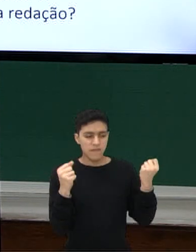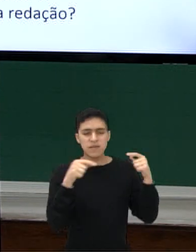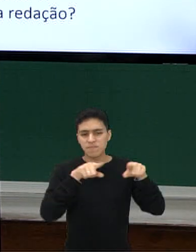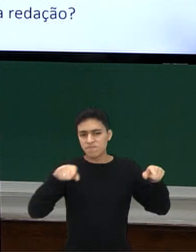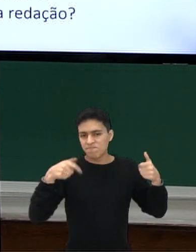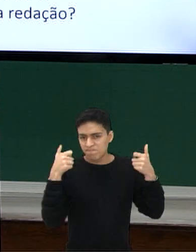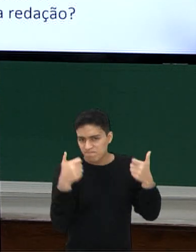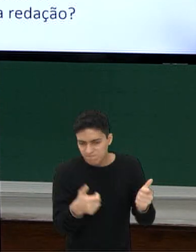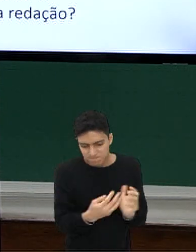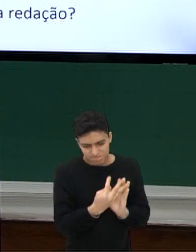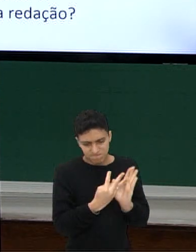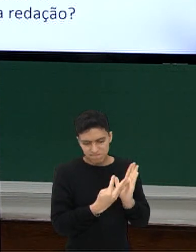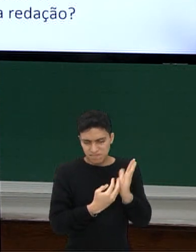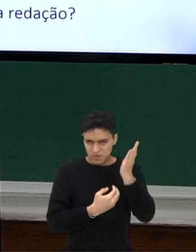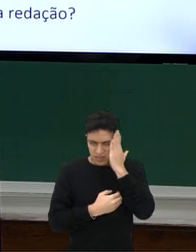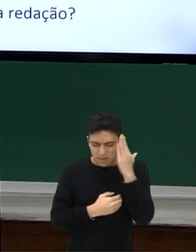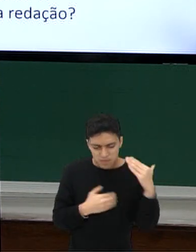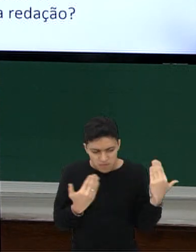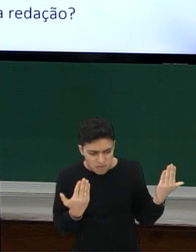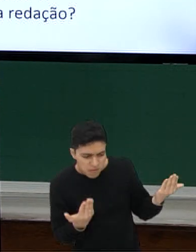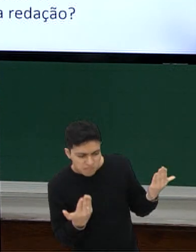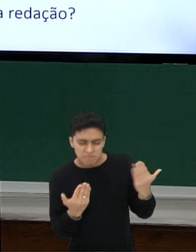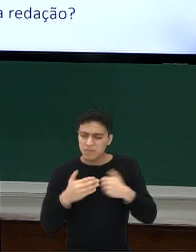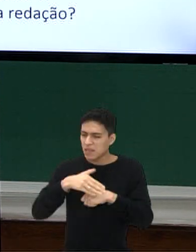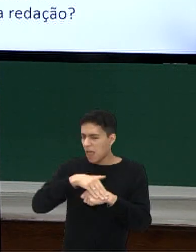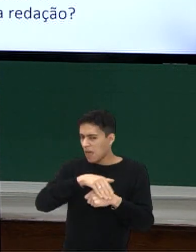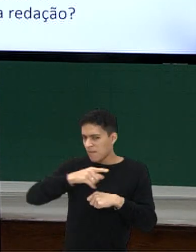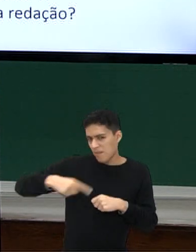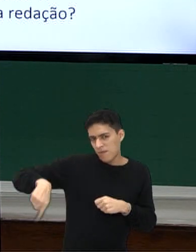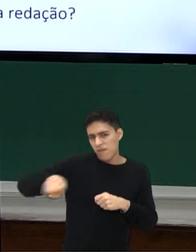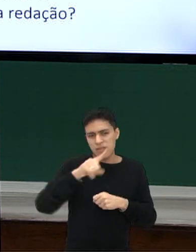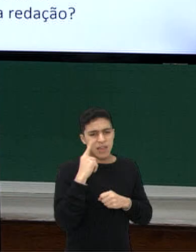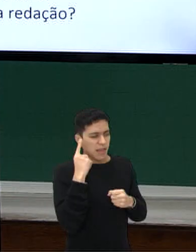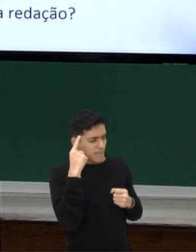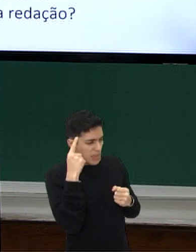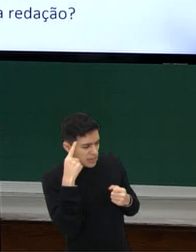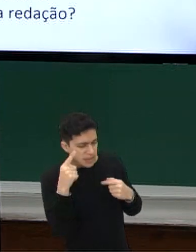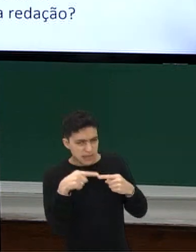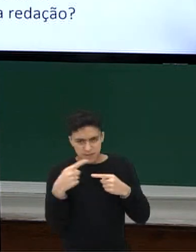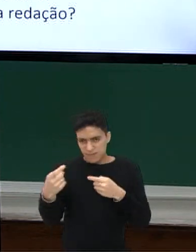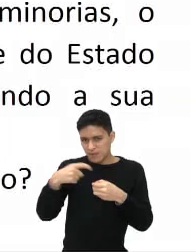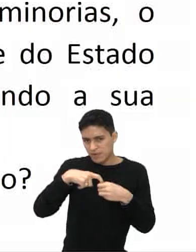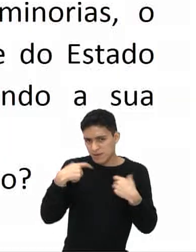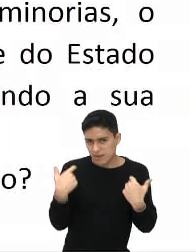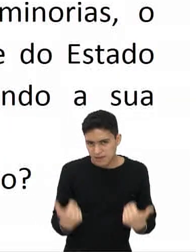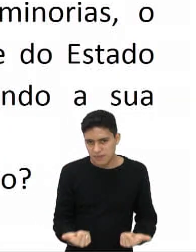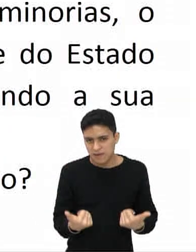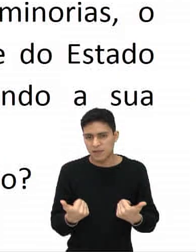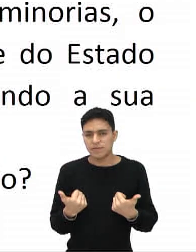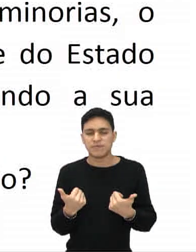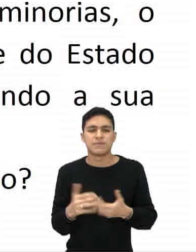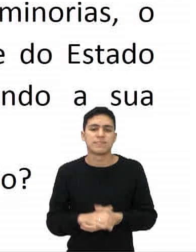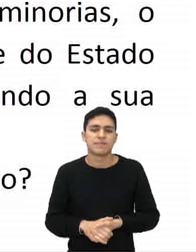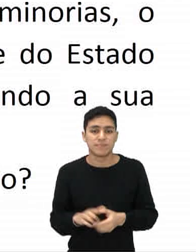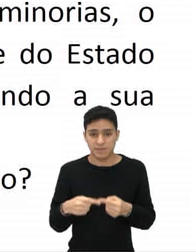aí? Nesse trecho você já consegue ver. Eu vou dar um tempinho para você pensar bem e a gente já volta, tá